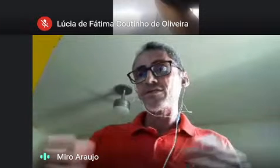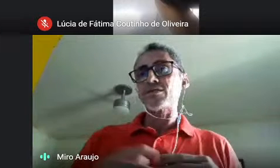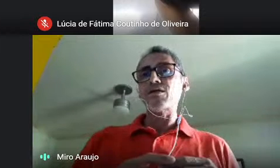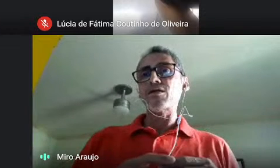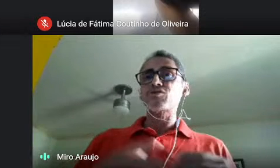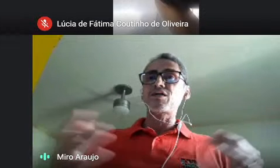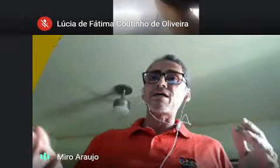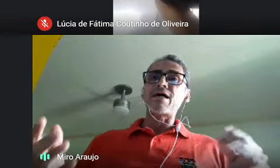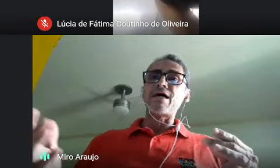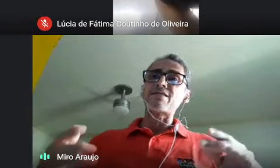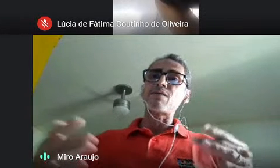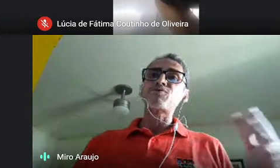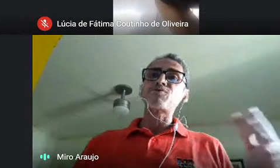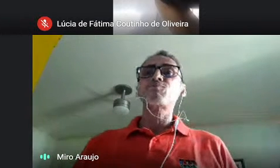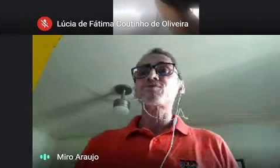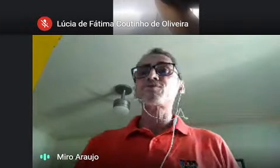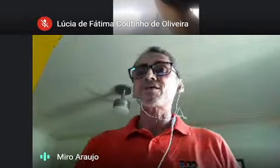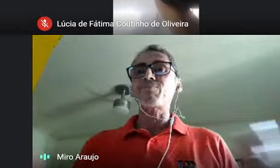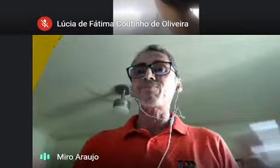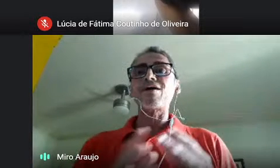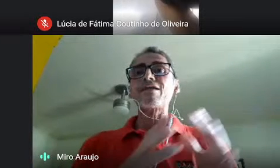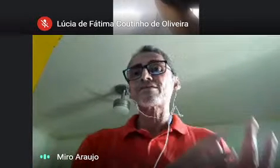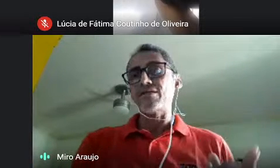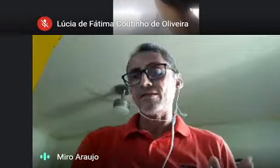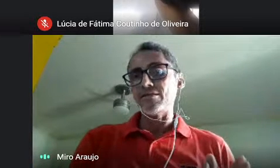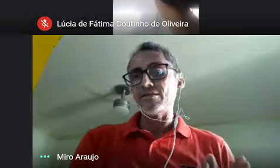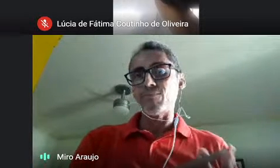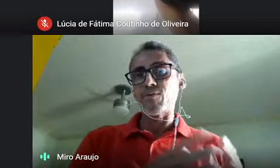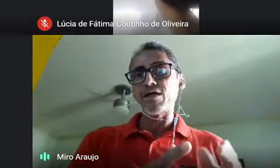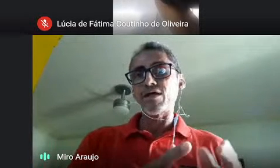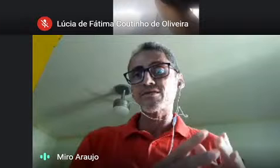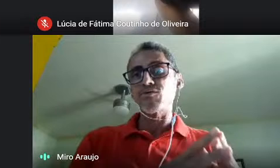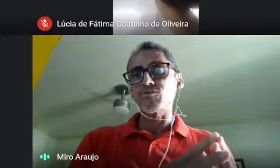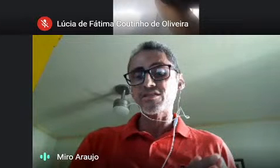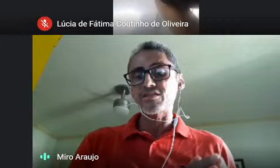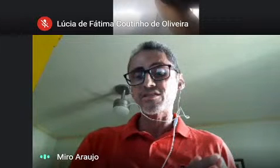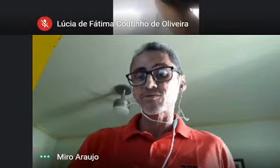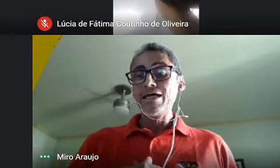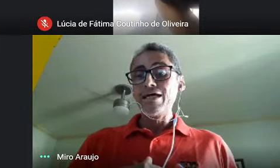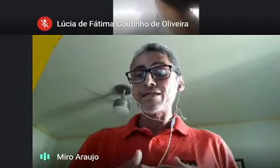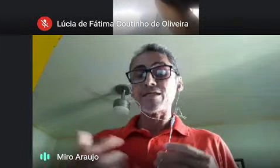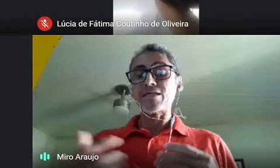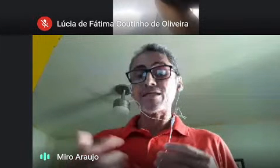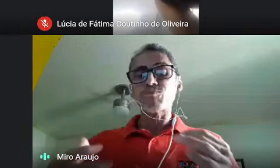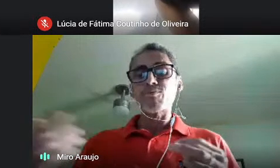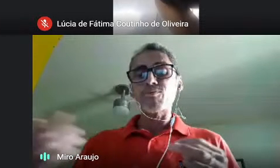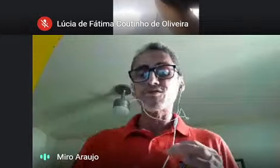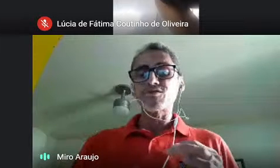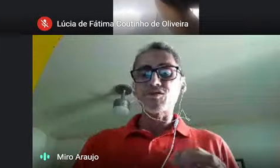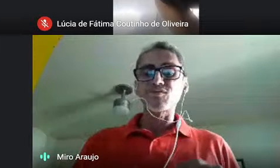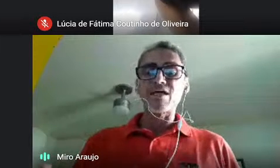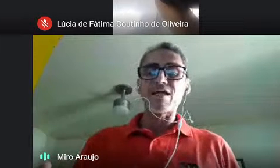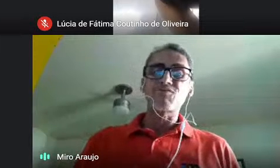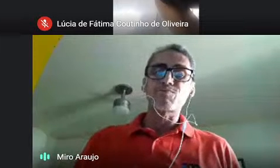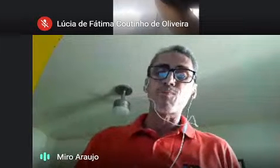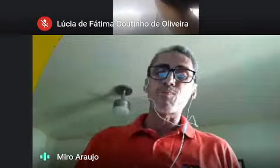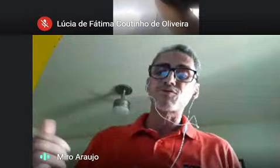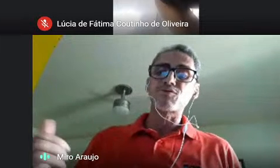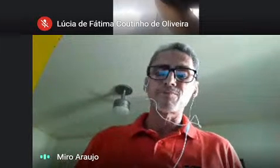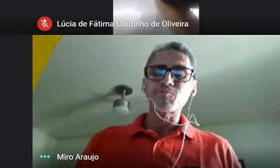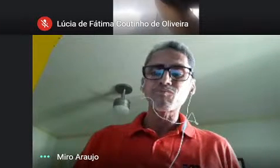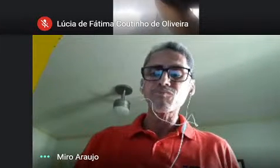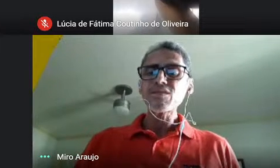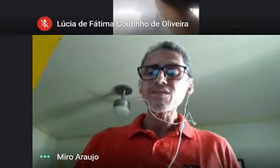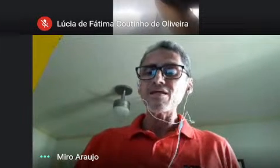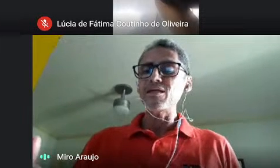geral, a gente não chega a 0,5% de prevalência da população com sífilis. Nessas populações vulneráveis,